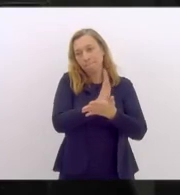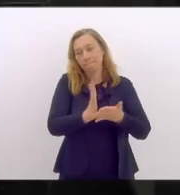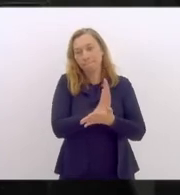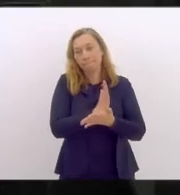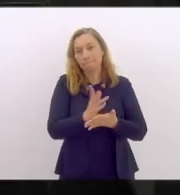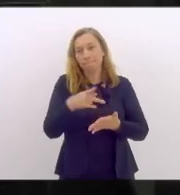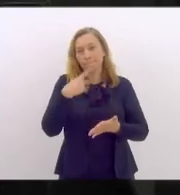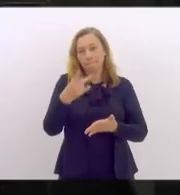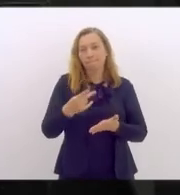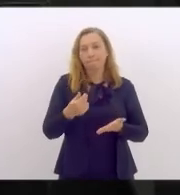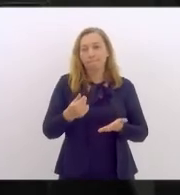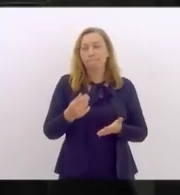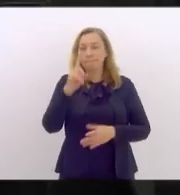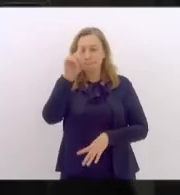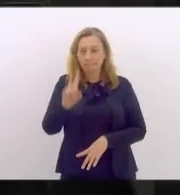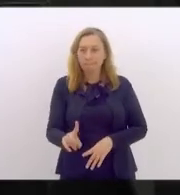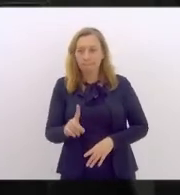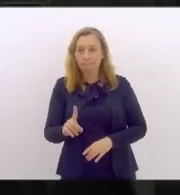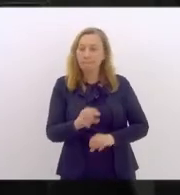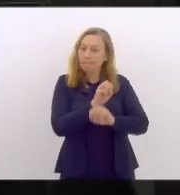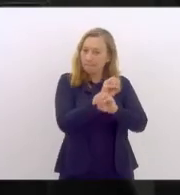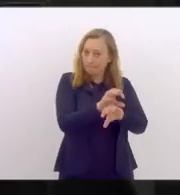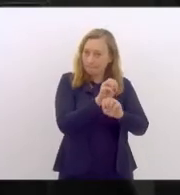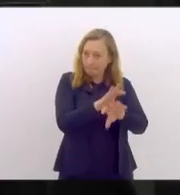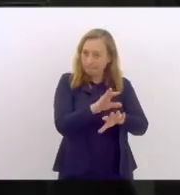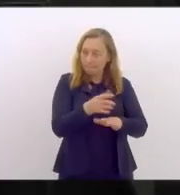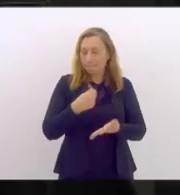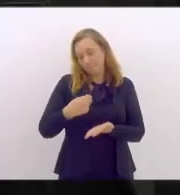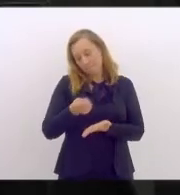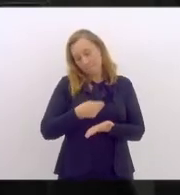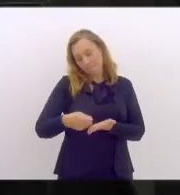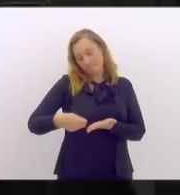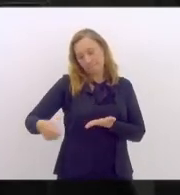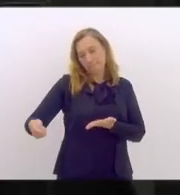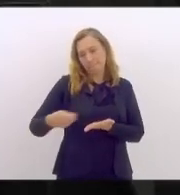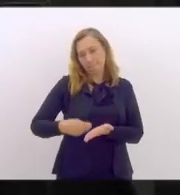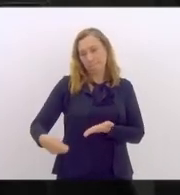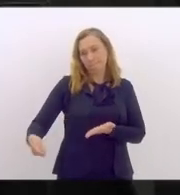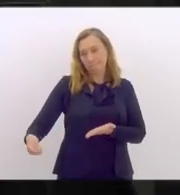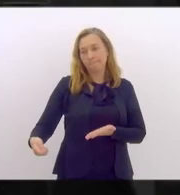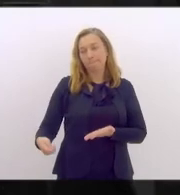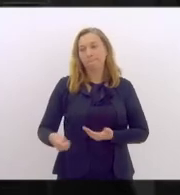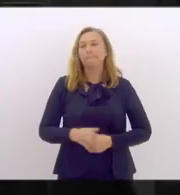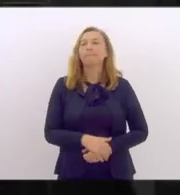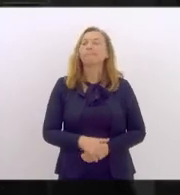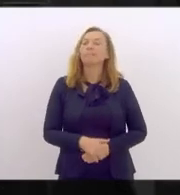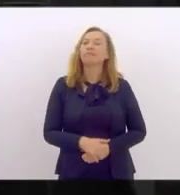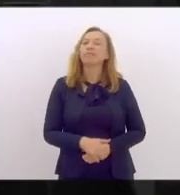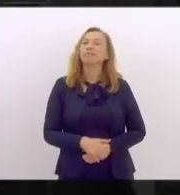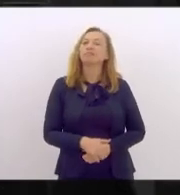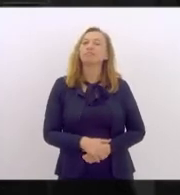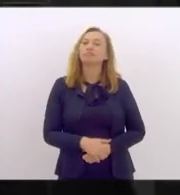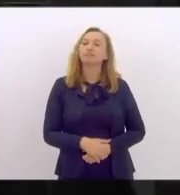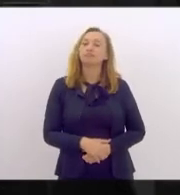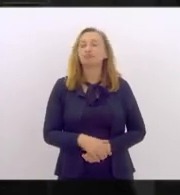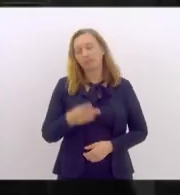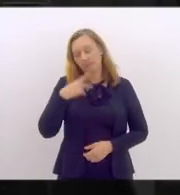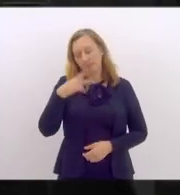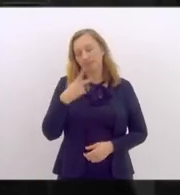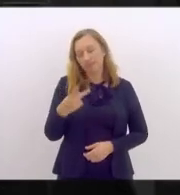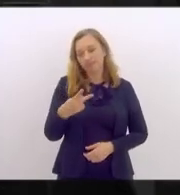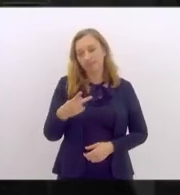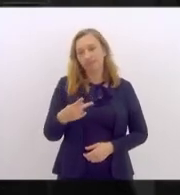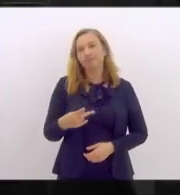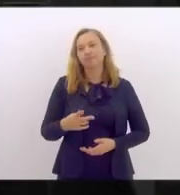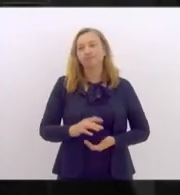compromisso pelo direito à educação é que subscrevi recentemente e vou falar sobre ela